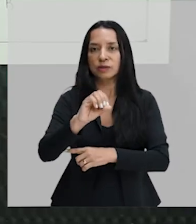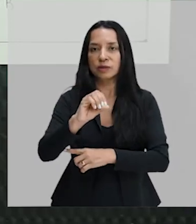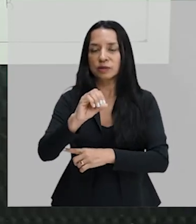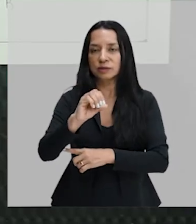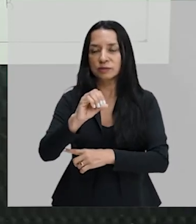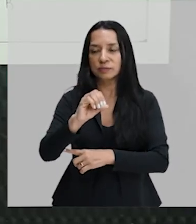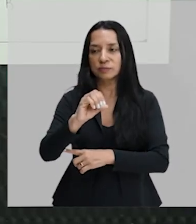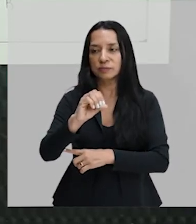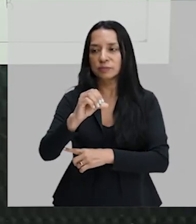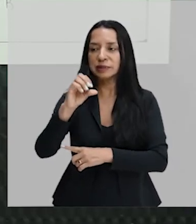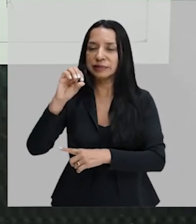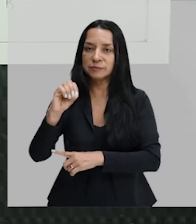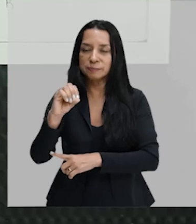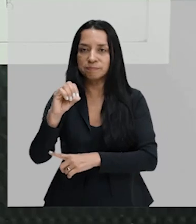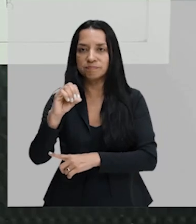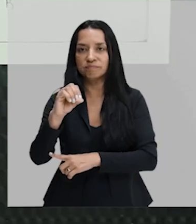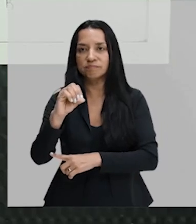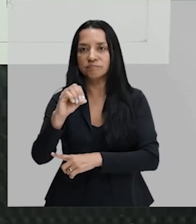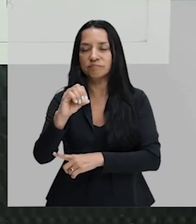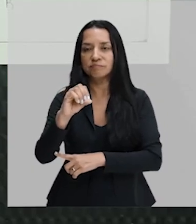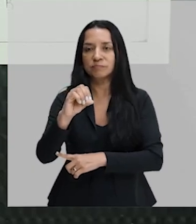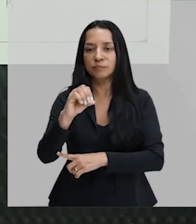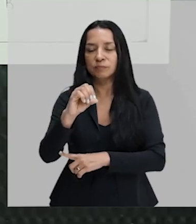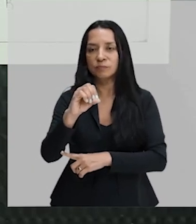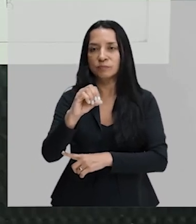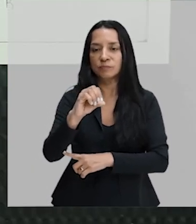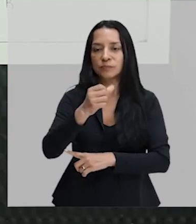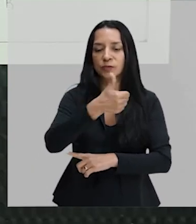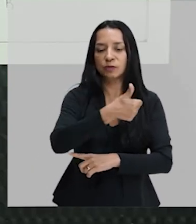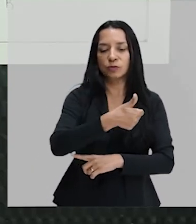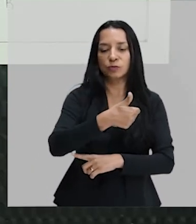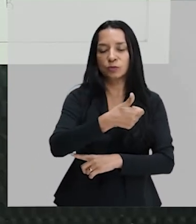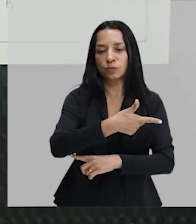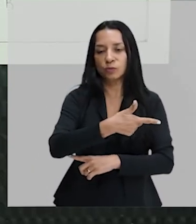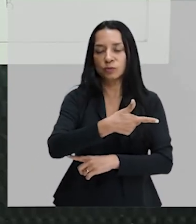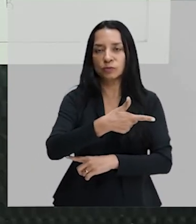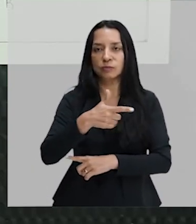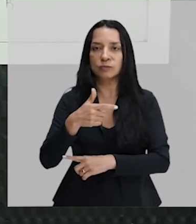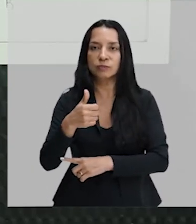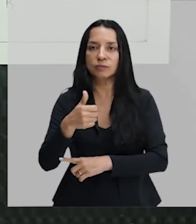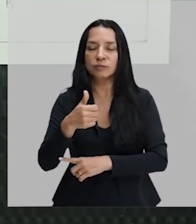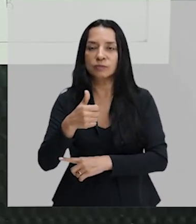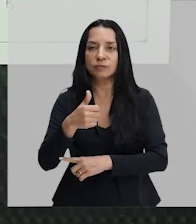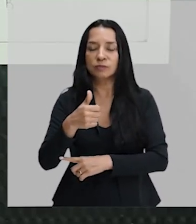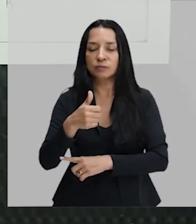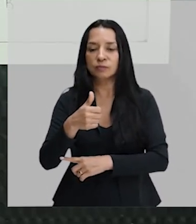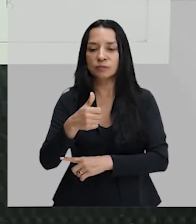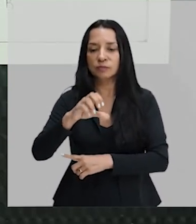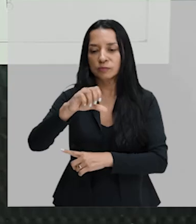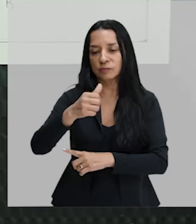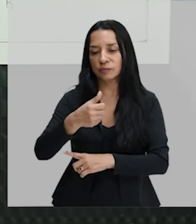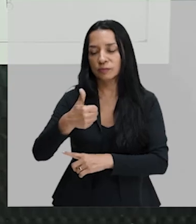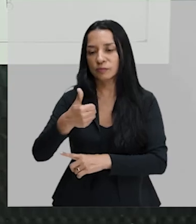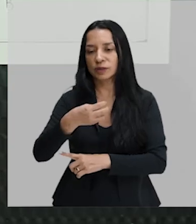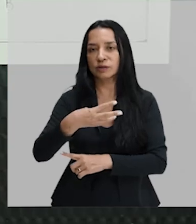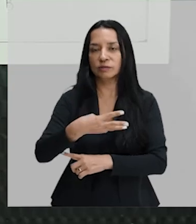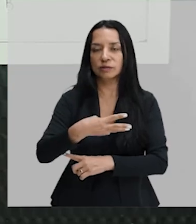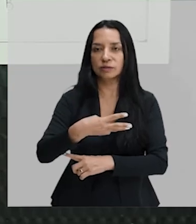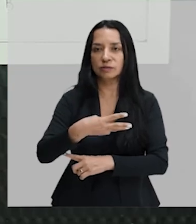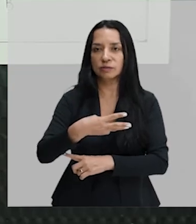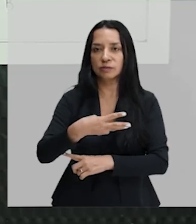Menos 4, 5 e 7. E a matriz B, 5, menos 3 e 4, menos 6, 7 e 9. Pergunto para vocês,